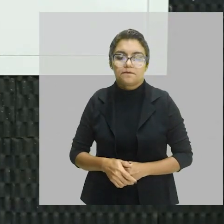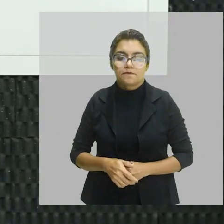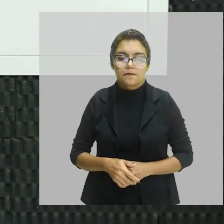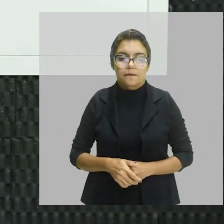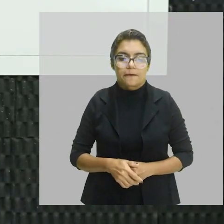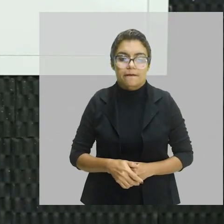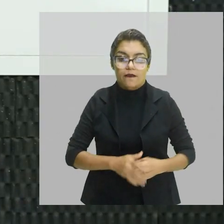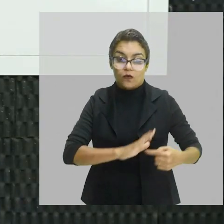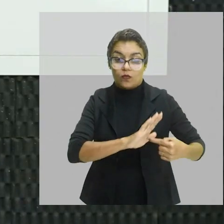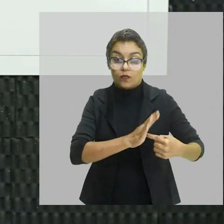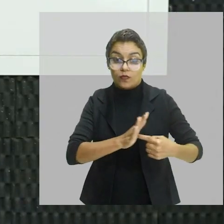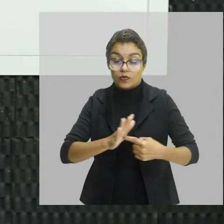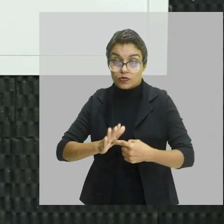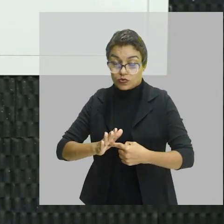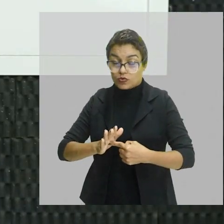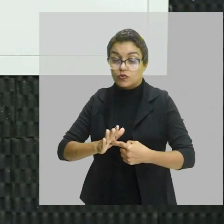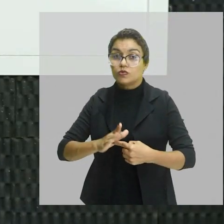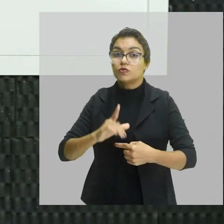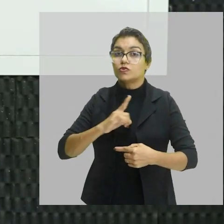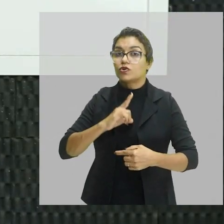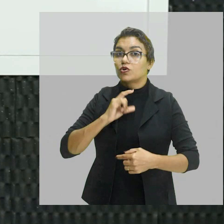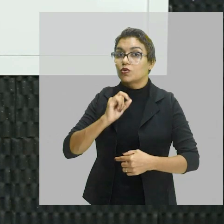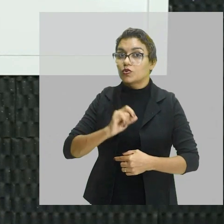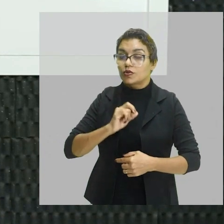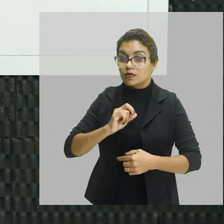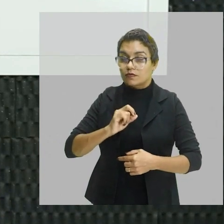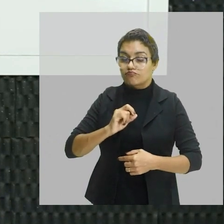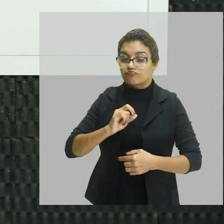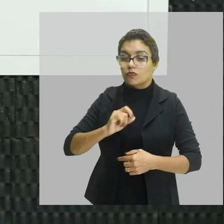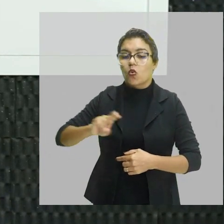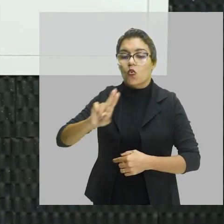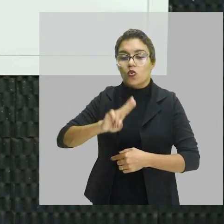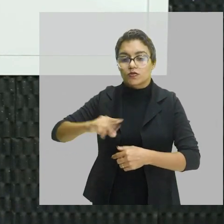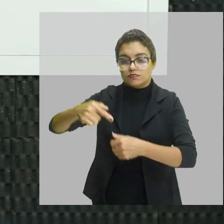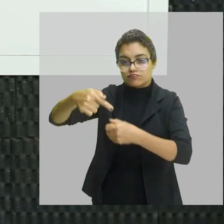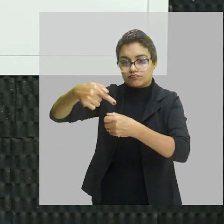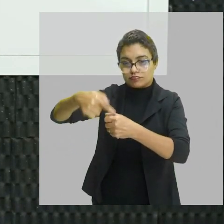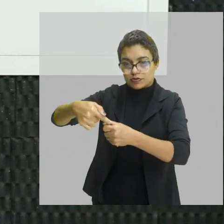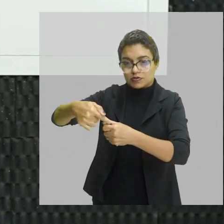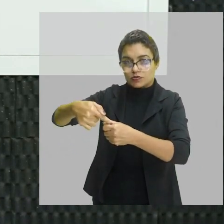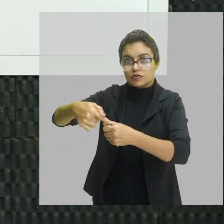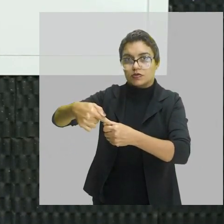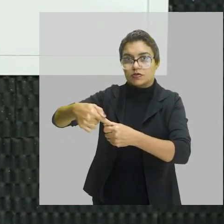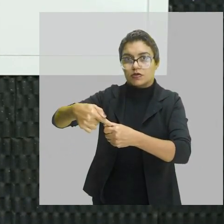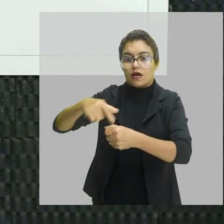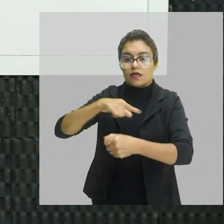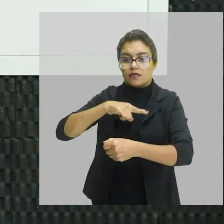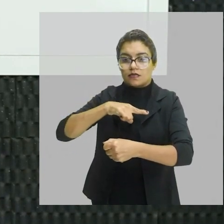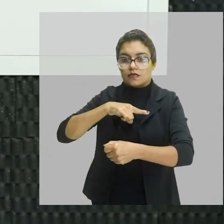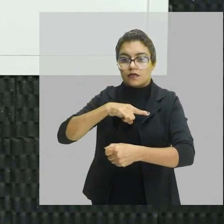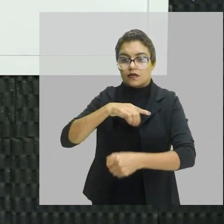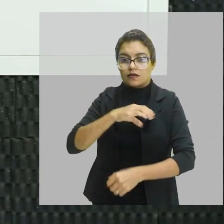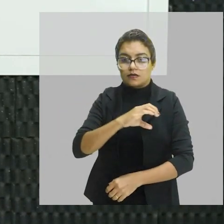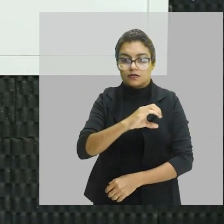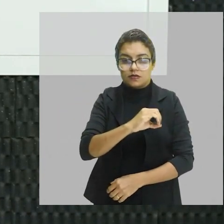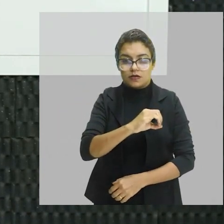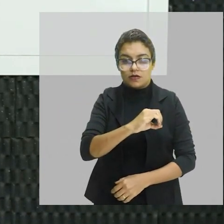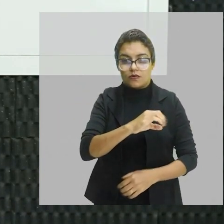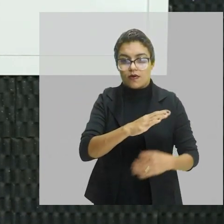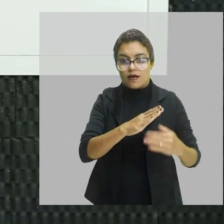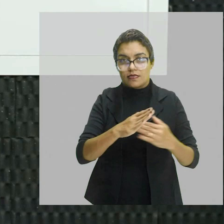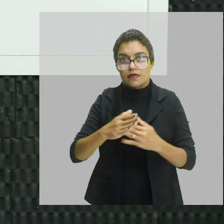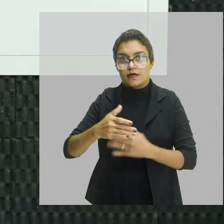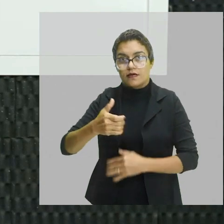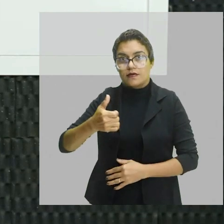O motor funcionando a gasolina, ele vai de 0 a